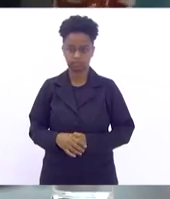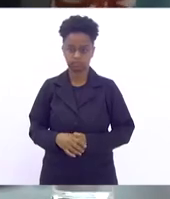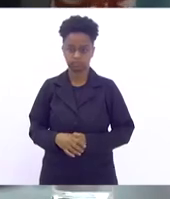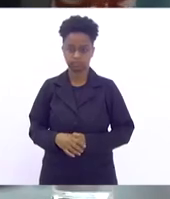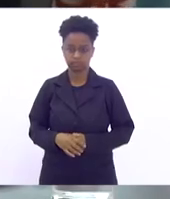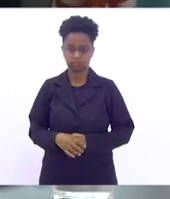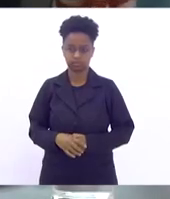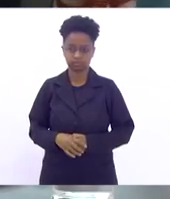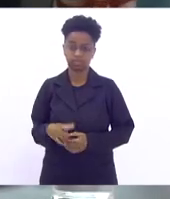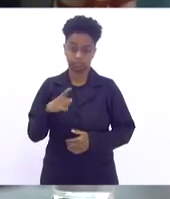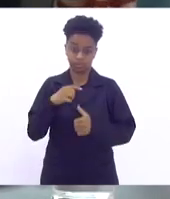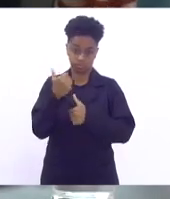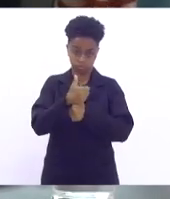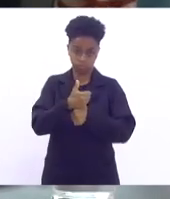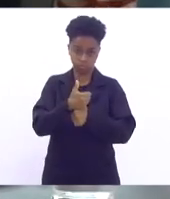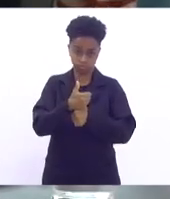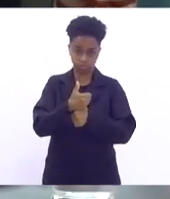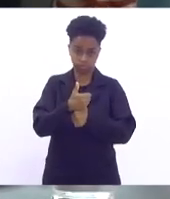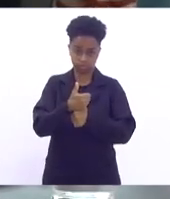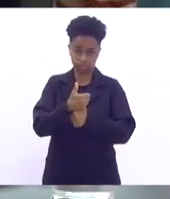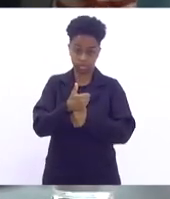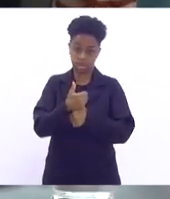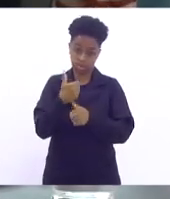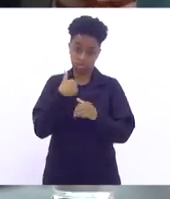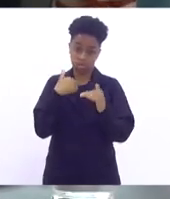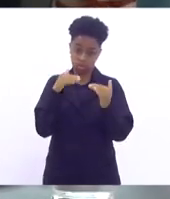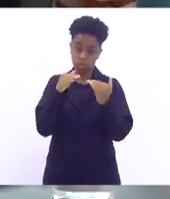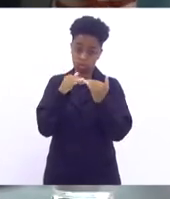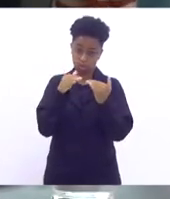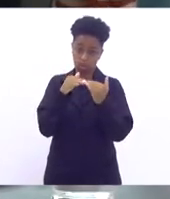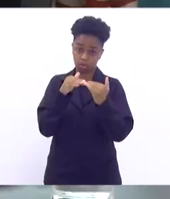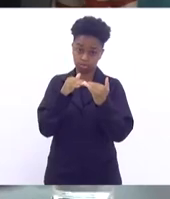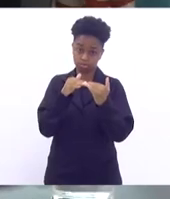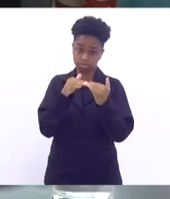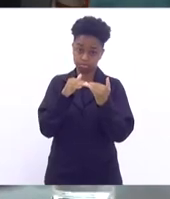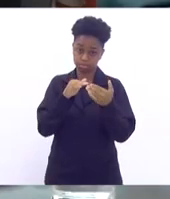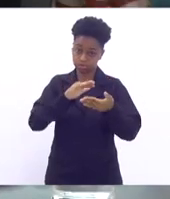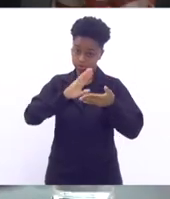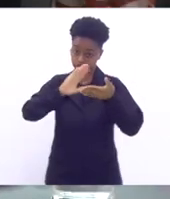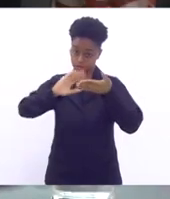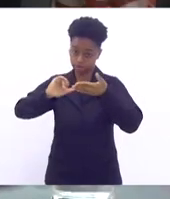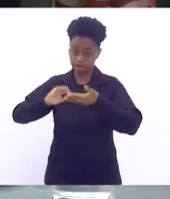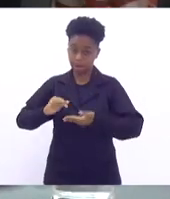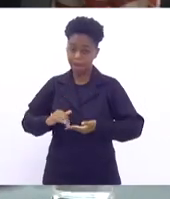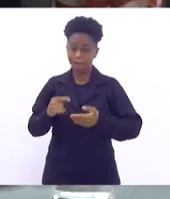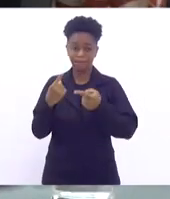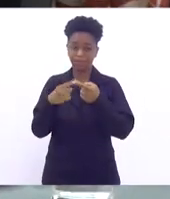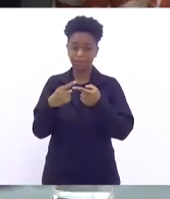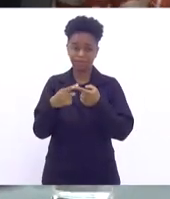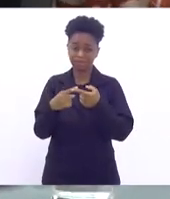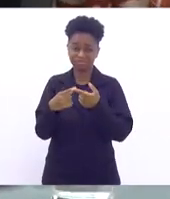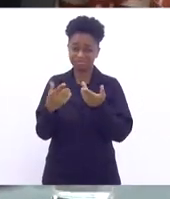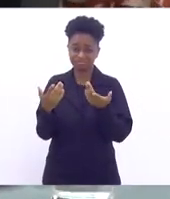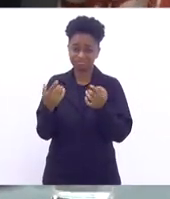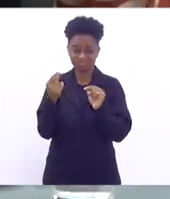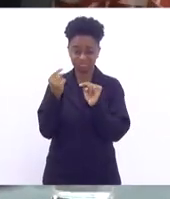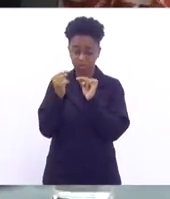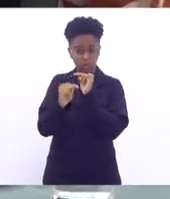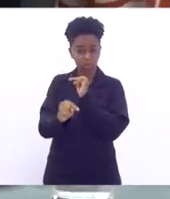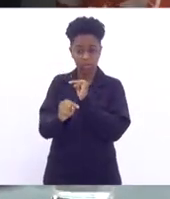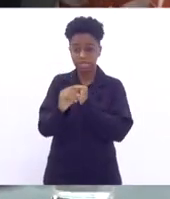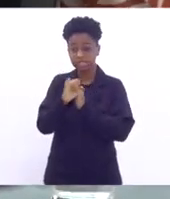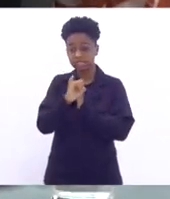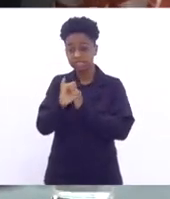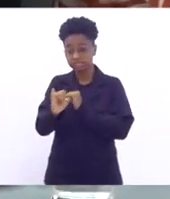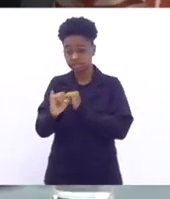que é do substitutivo o que eu concordo com a supressivas porque não faz sentido também se